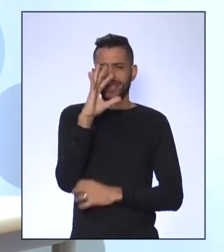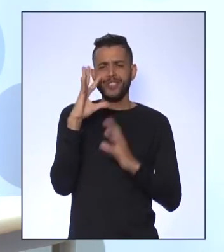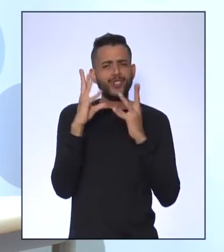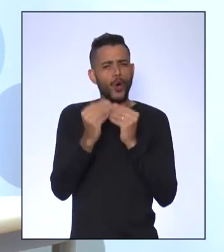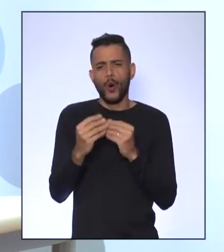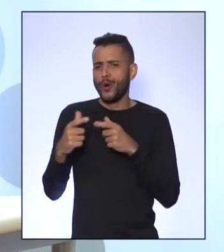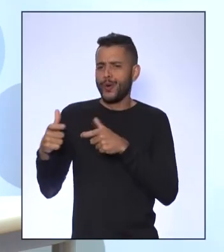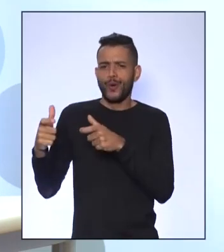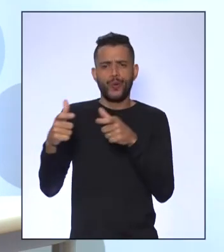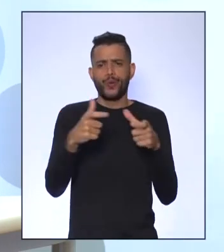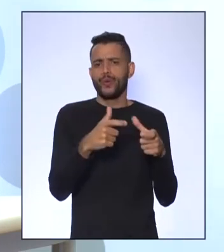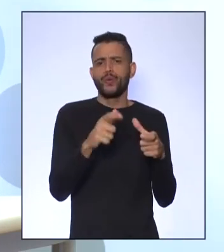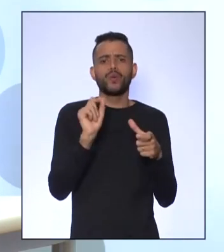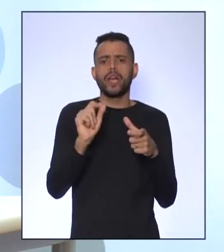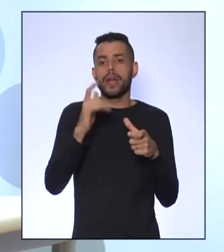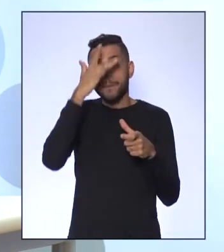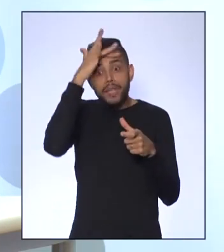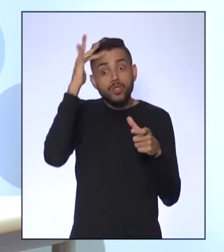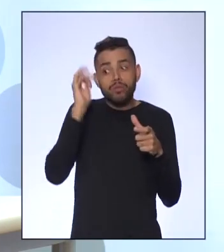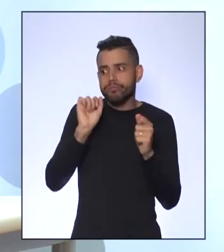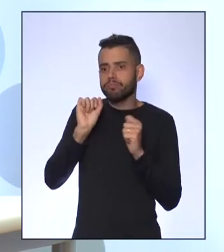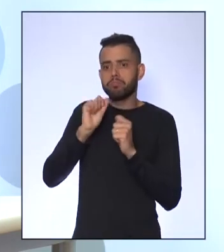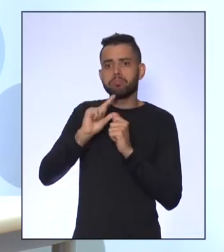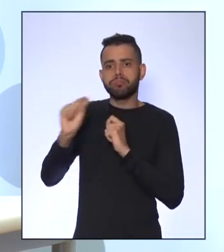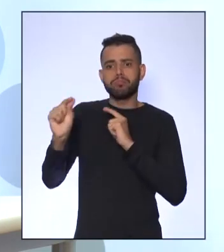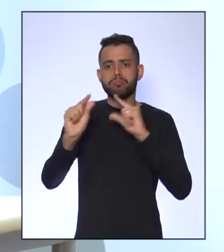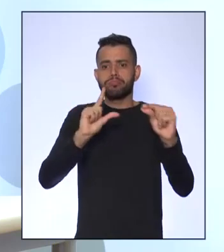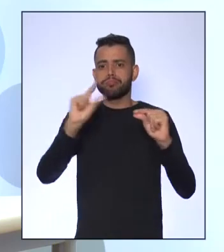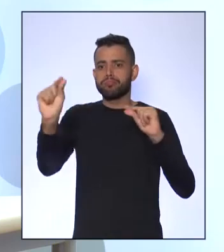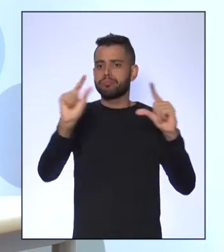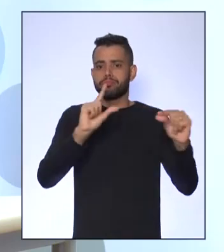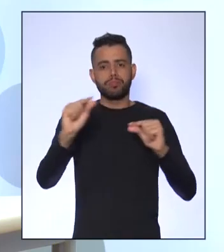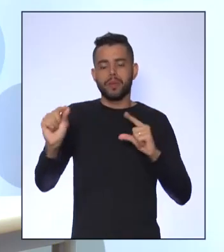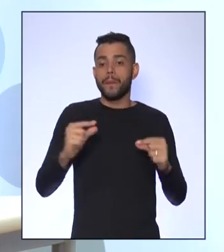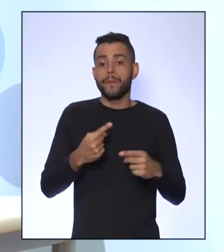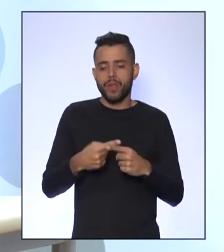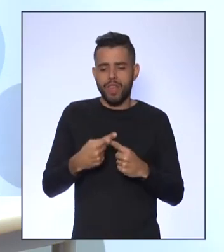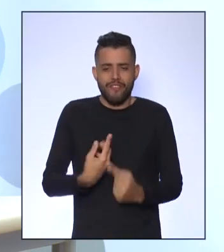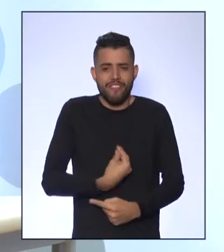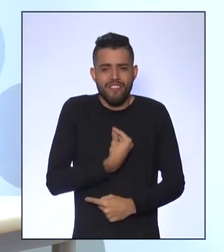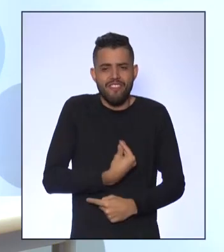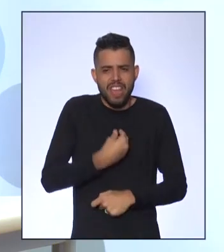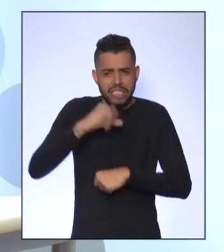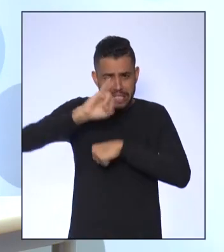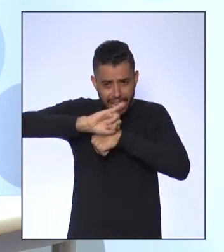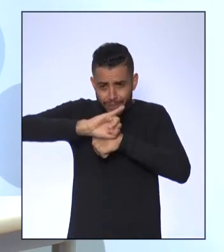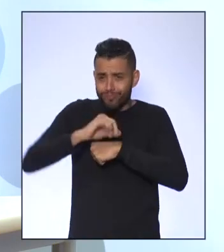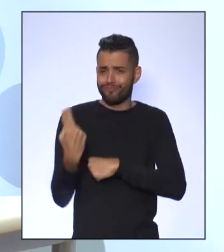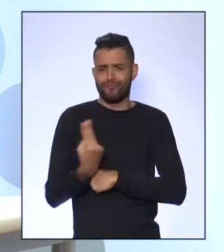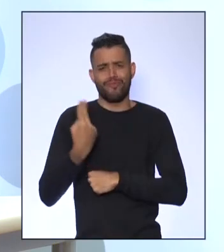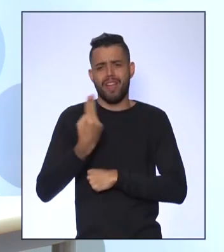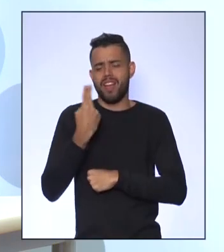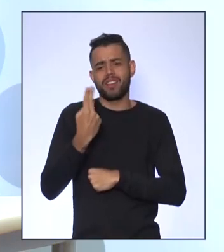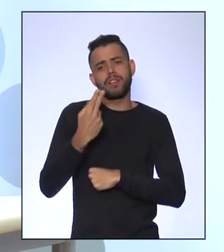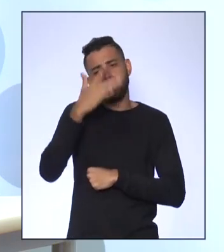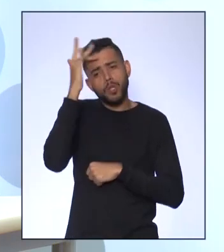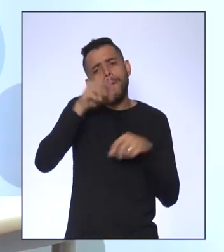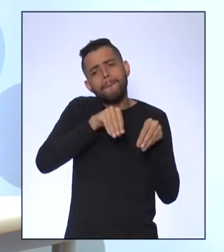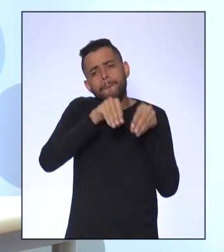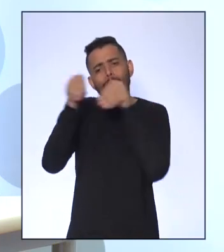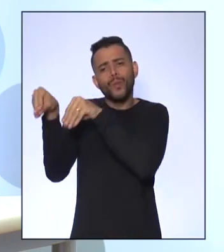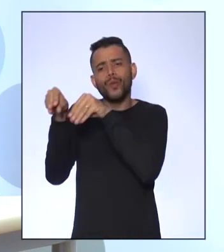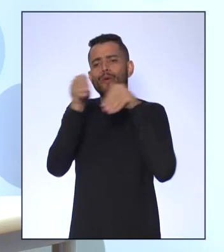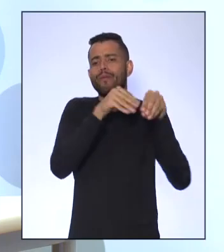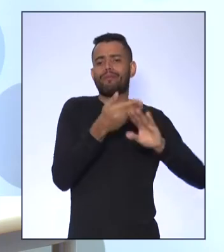região começou a receber essas pessoas que não tinham condições de viver nessa região que começou a